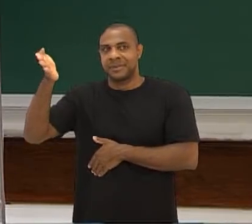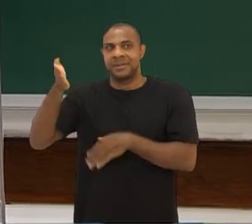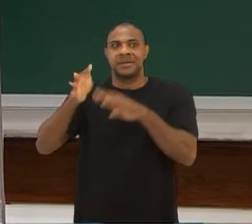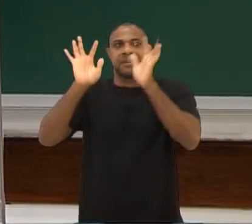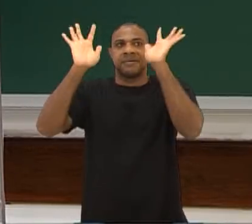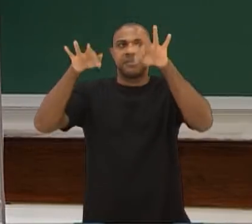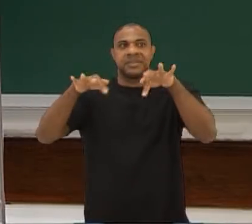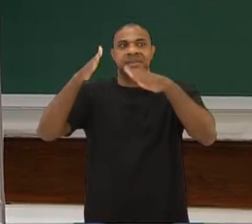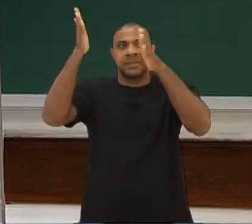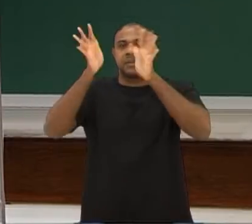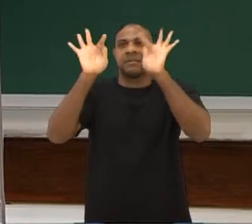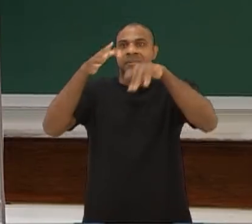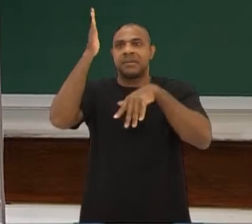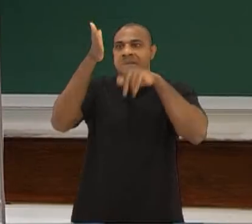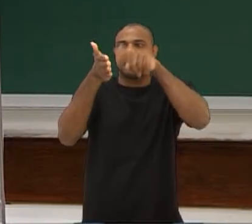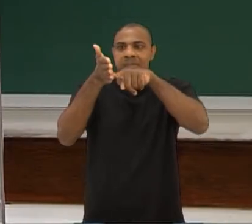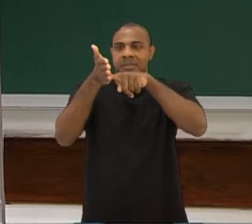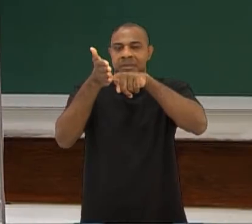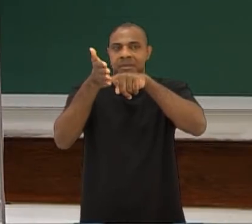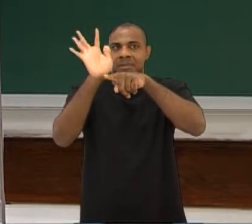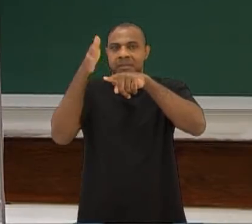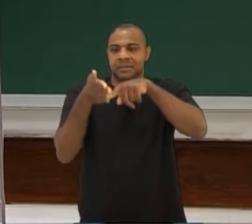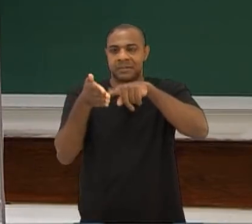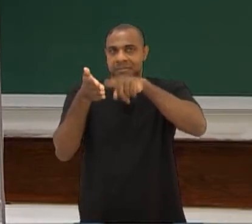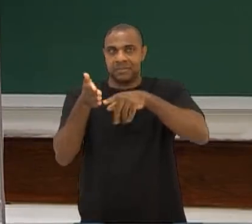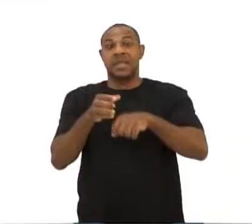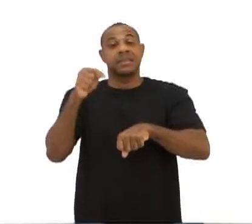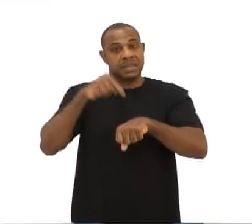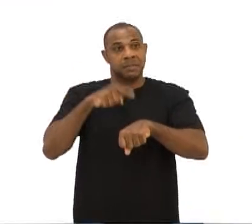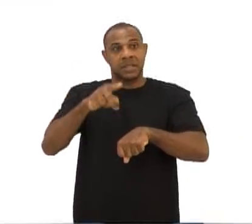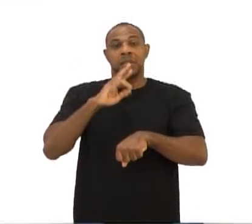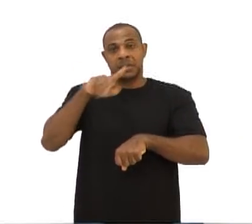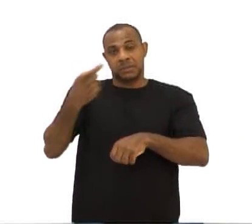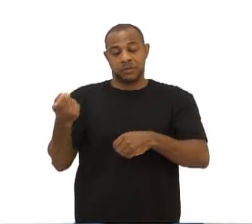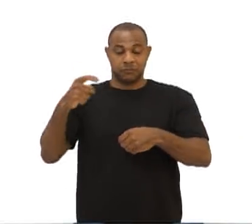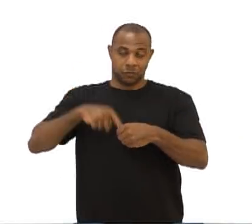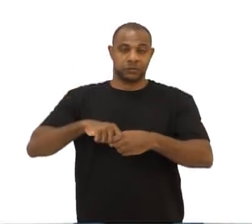tá? Mas aqui termina o verso. Um tempinho para você e eu já volto.